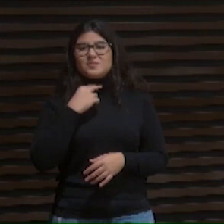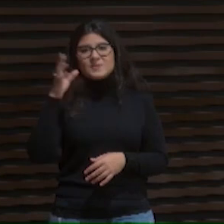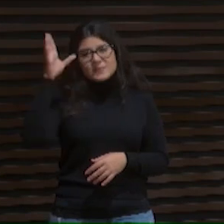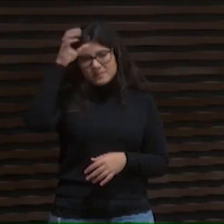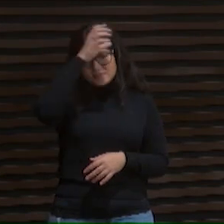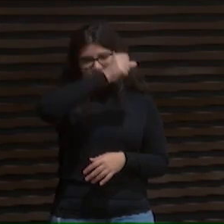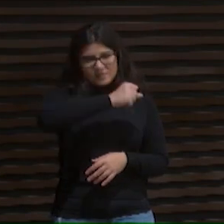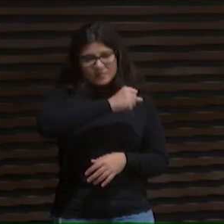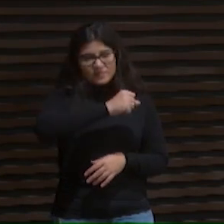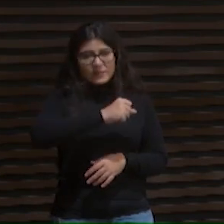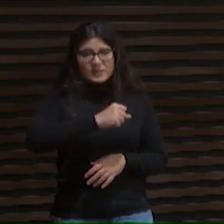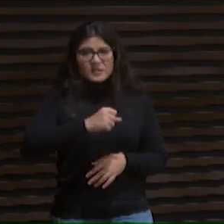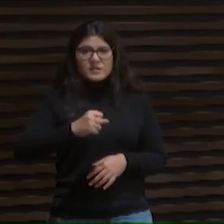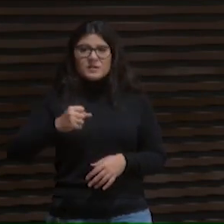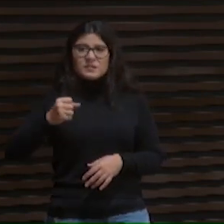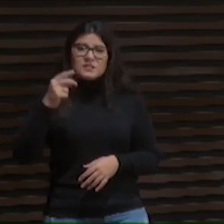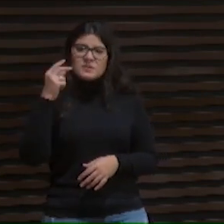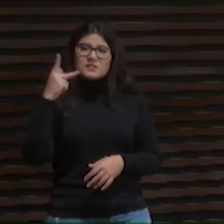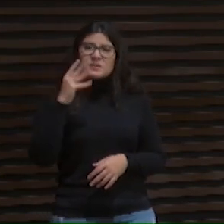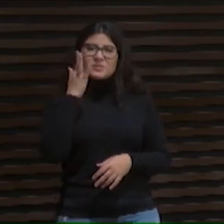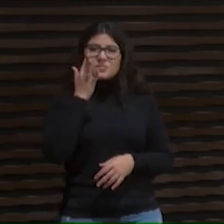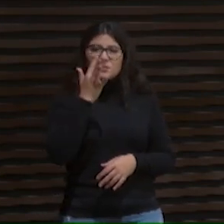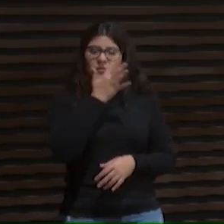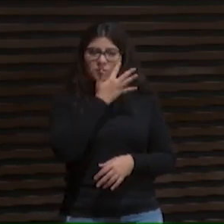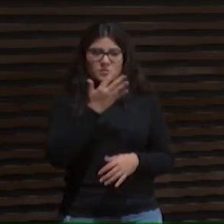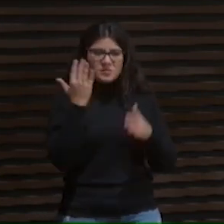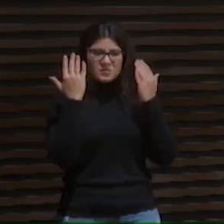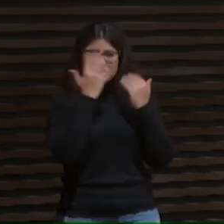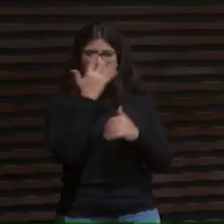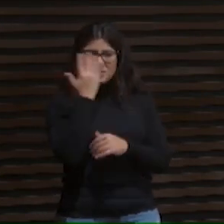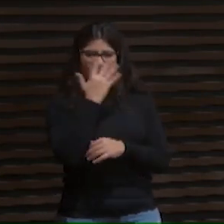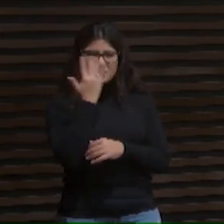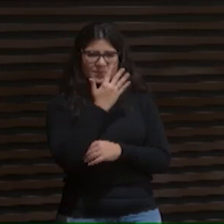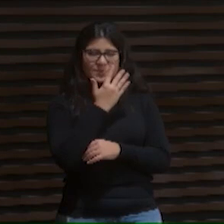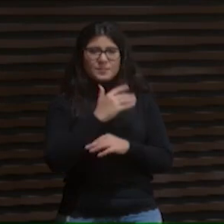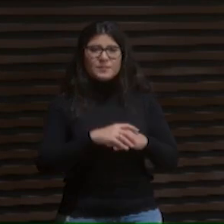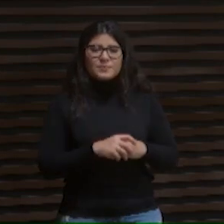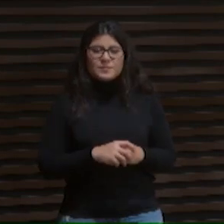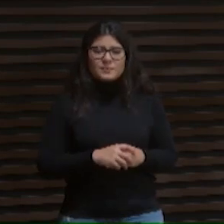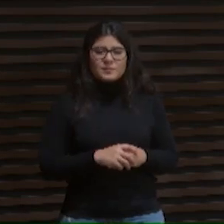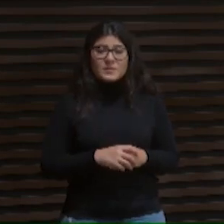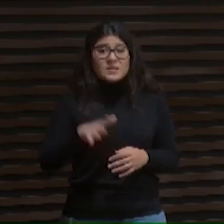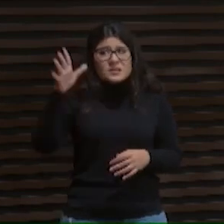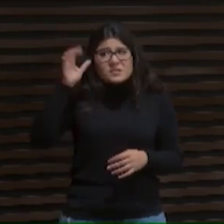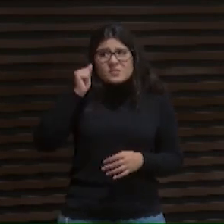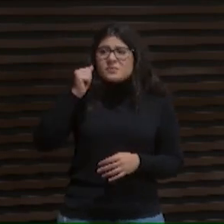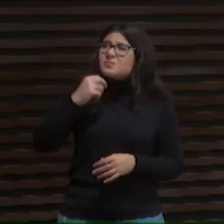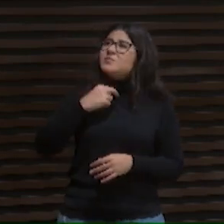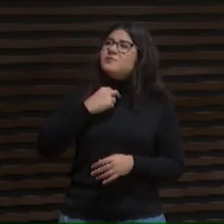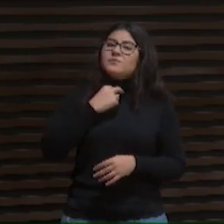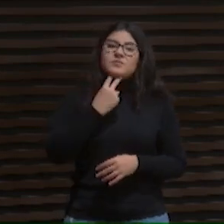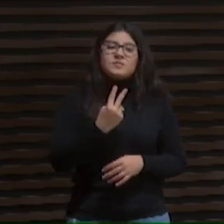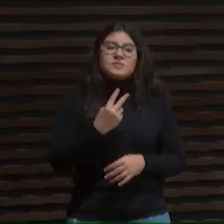Cai os seus olhos como escamas, não enxerga mais. E escuta uma voz: